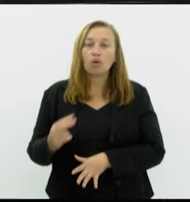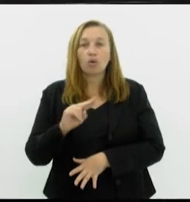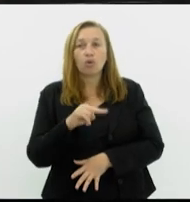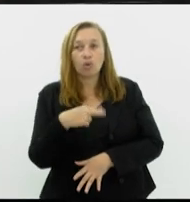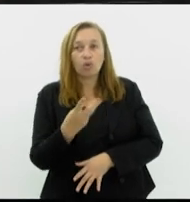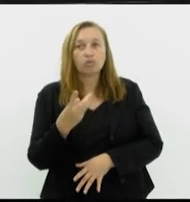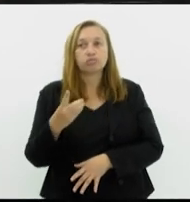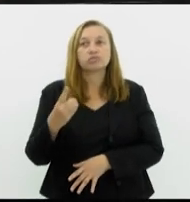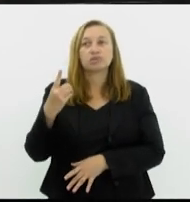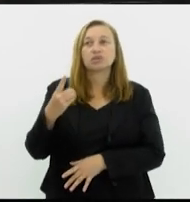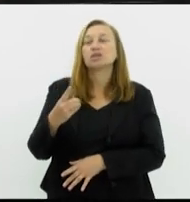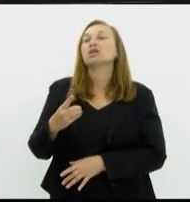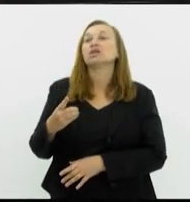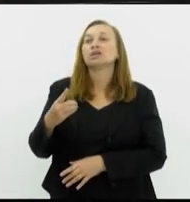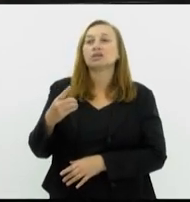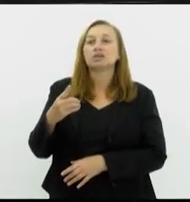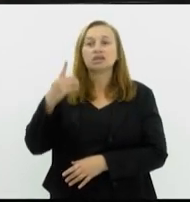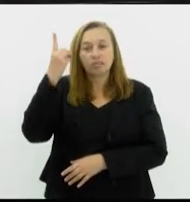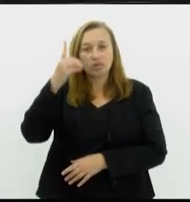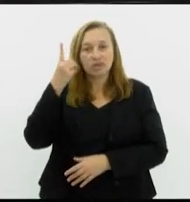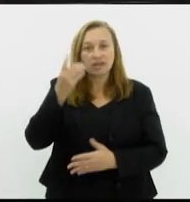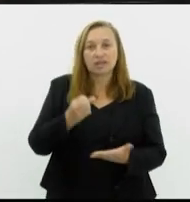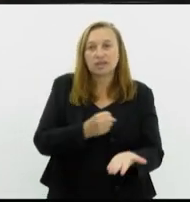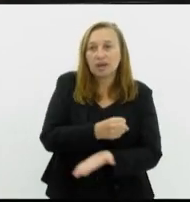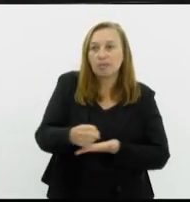quer sejam da base de governo.